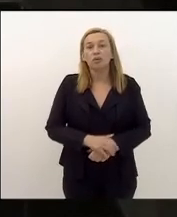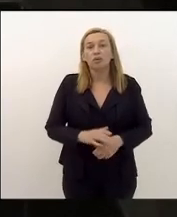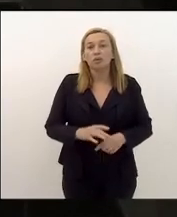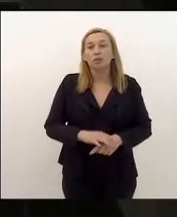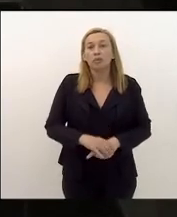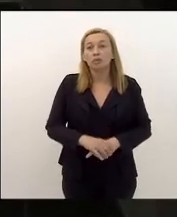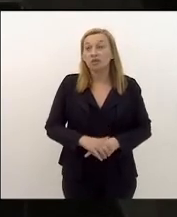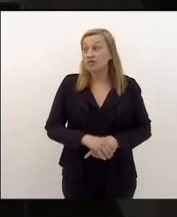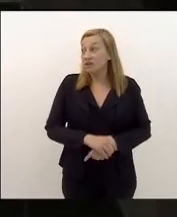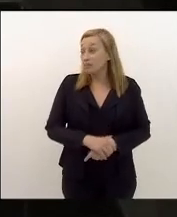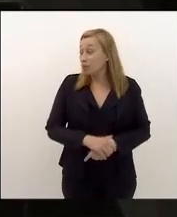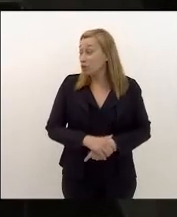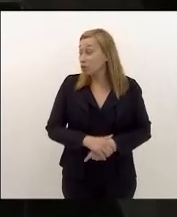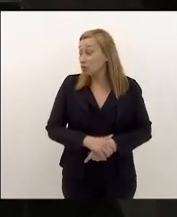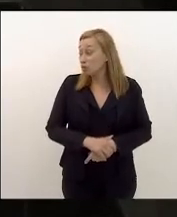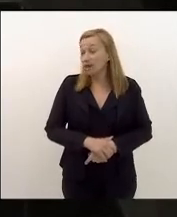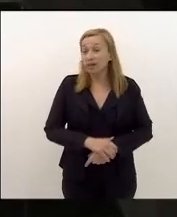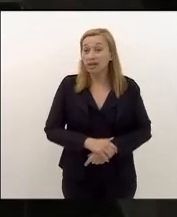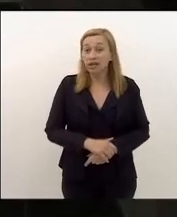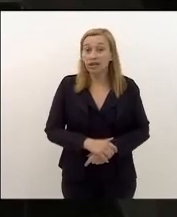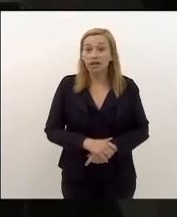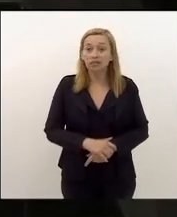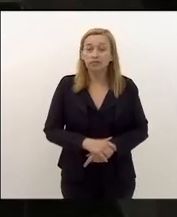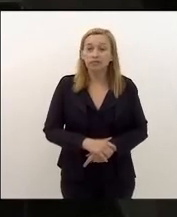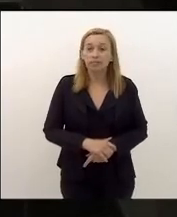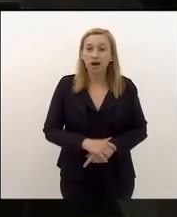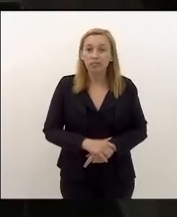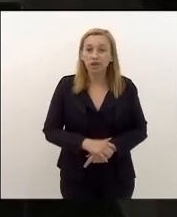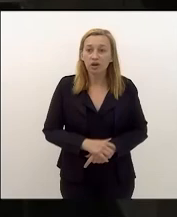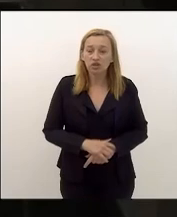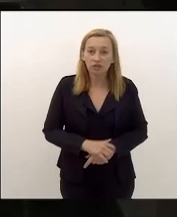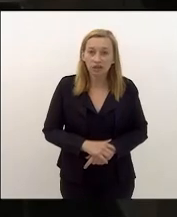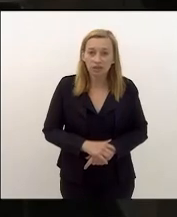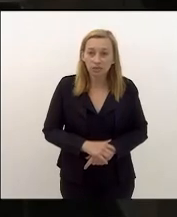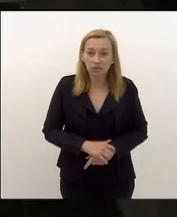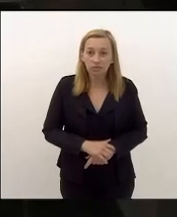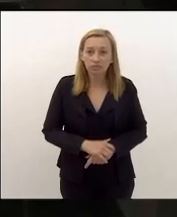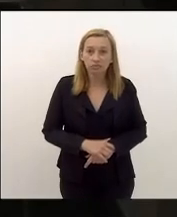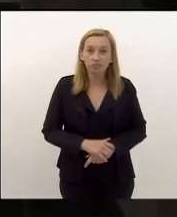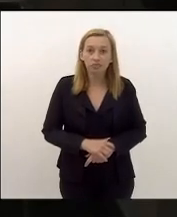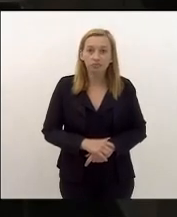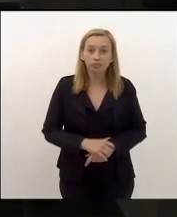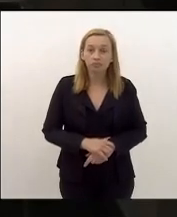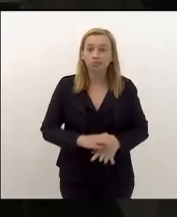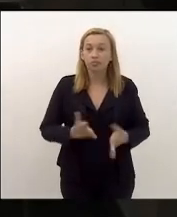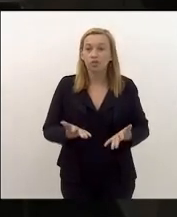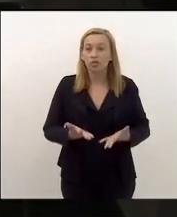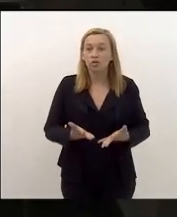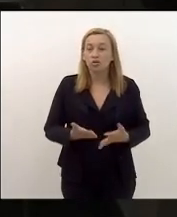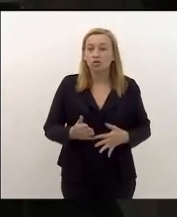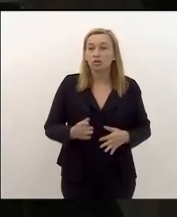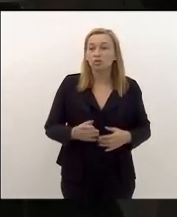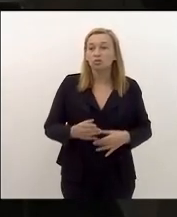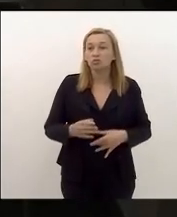toma conta do nosso país o estado do mal-estar